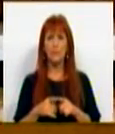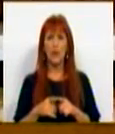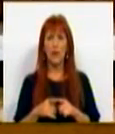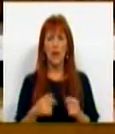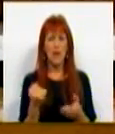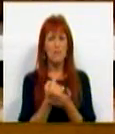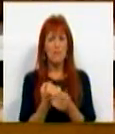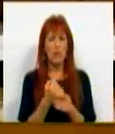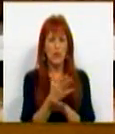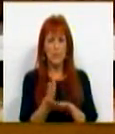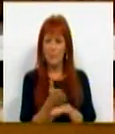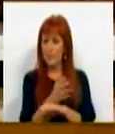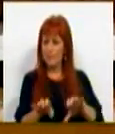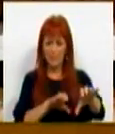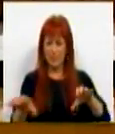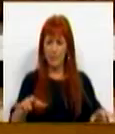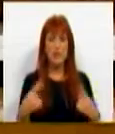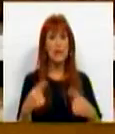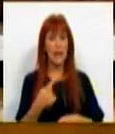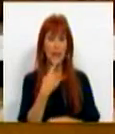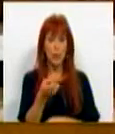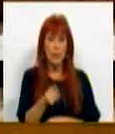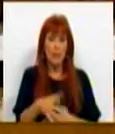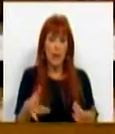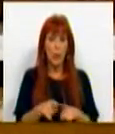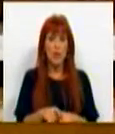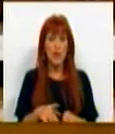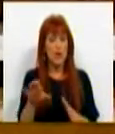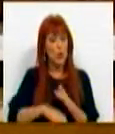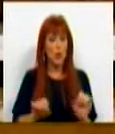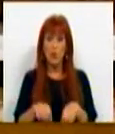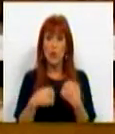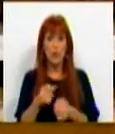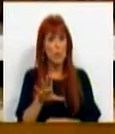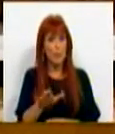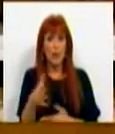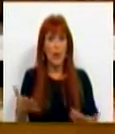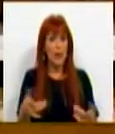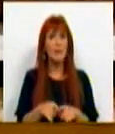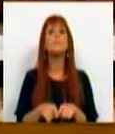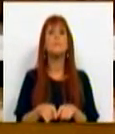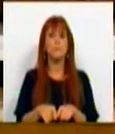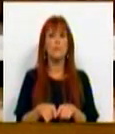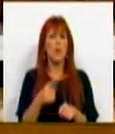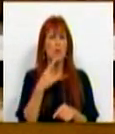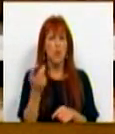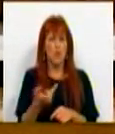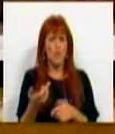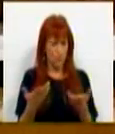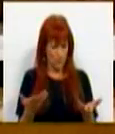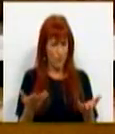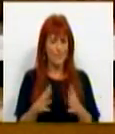mercado de trabalho é segmentado. E está lá dito também que as condições sociais do país são muito